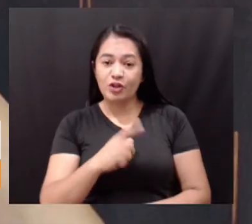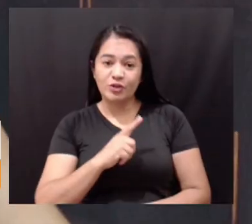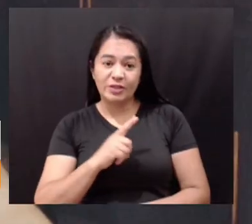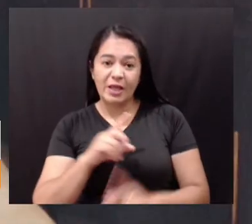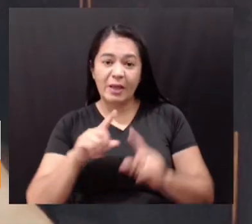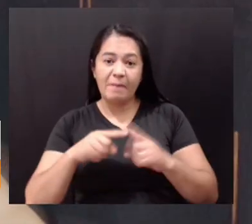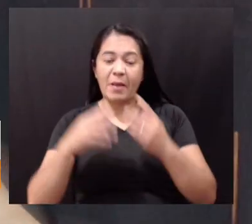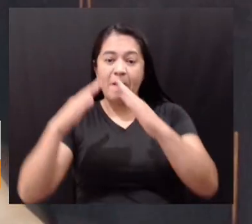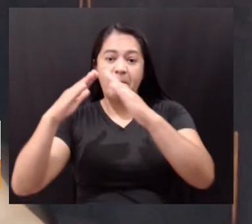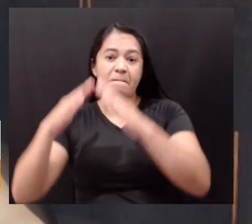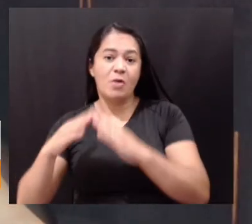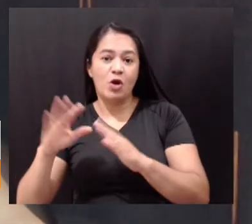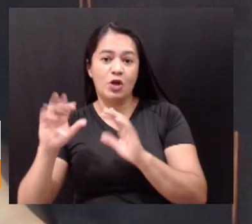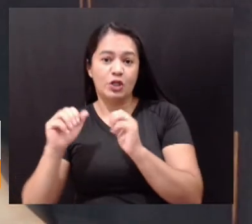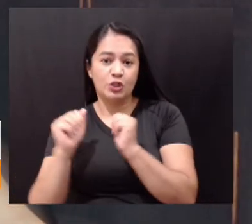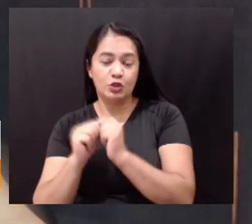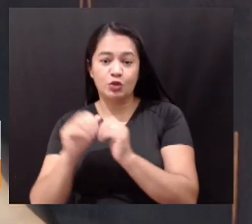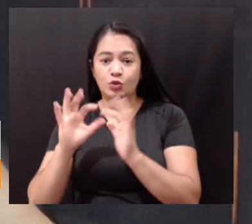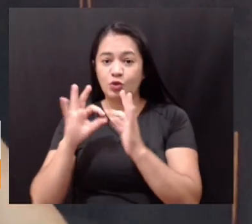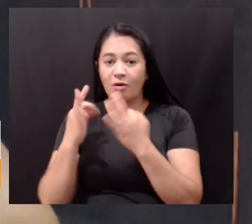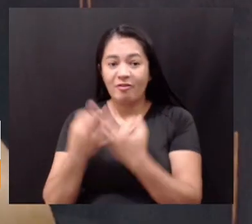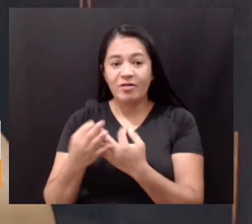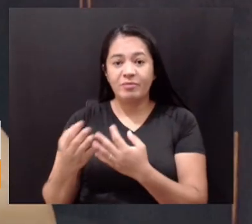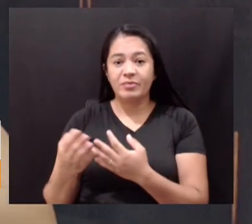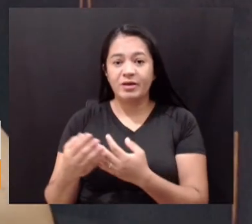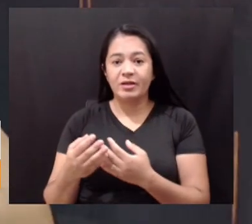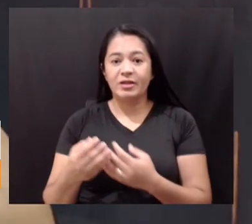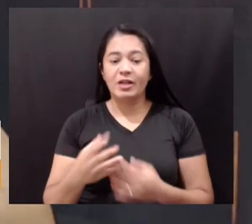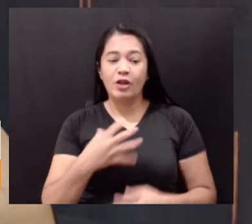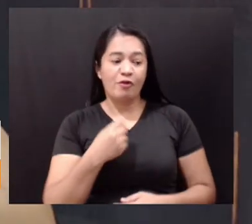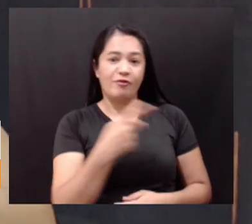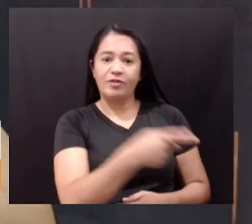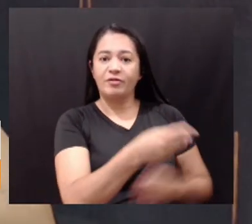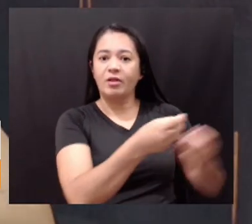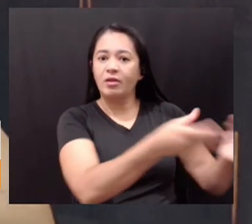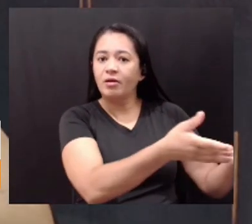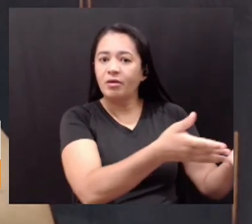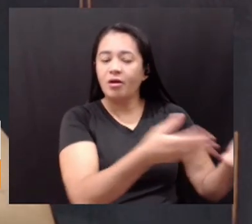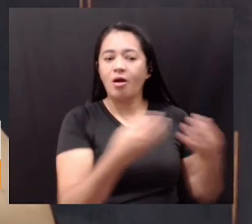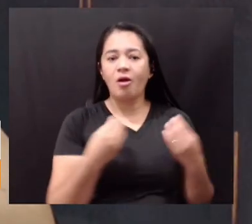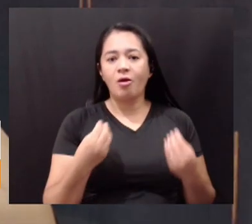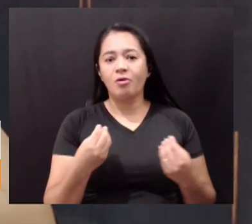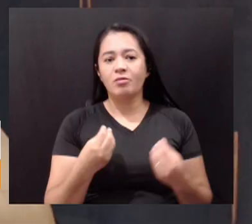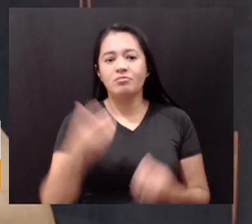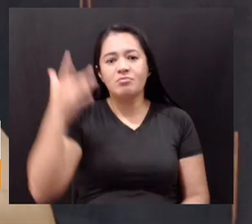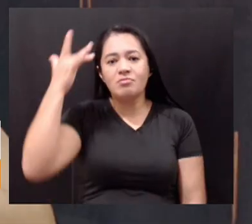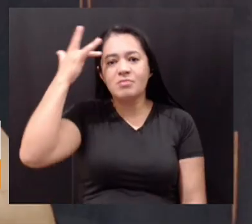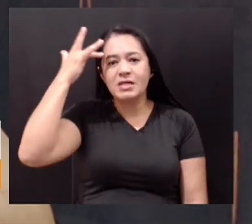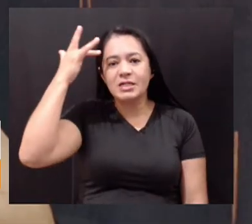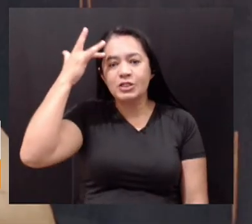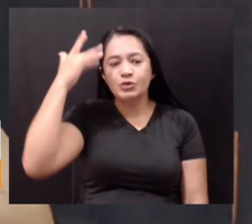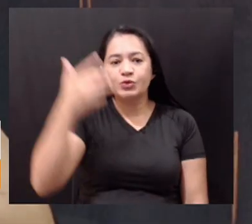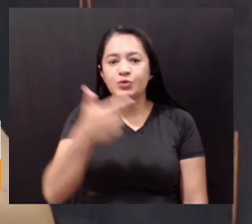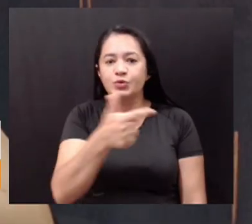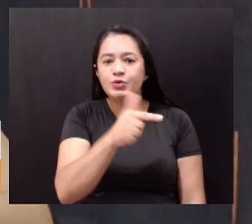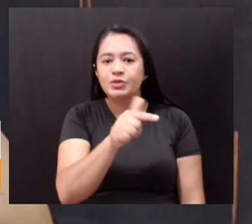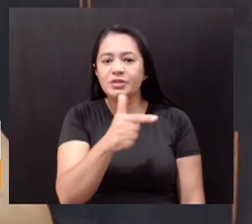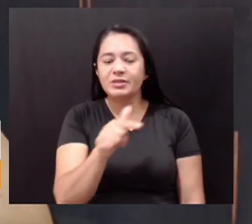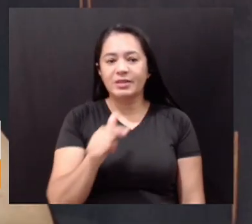churrascos e deixam os filhos com os pais. Então, há uma imaturidade e há uma dificuldade em lidar com